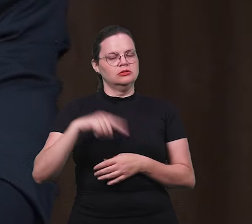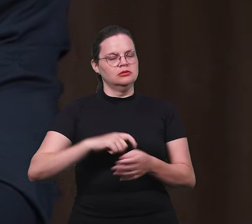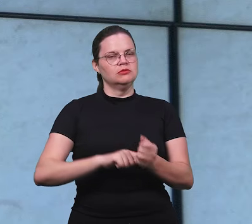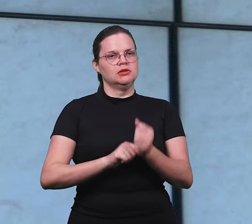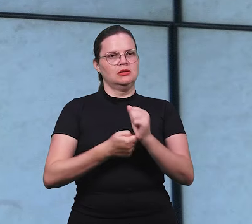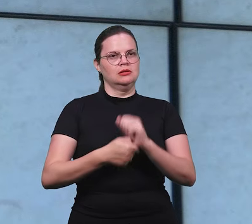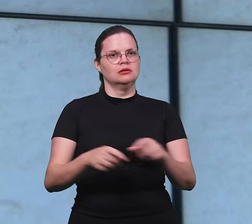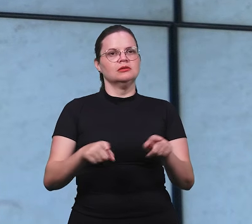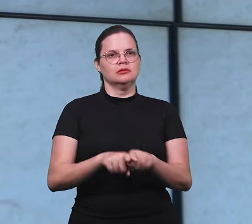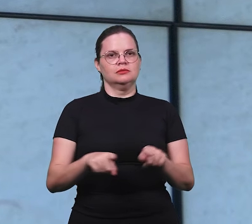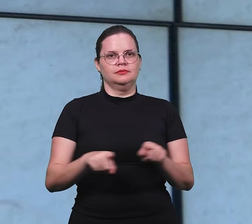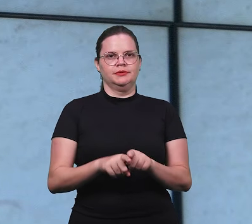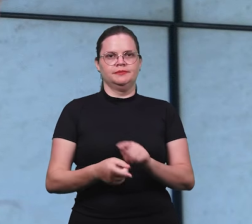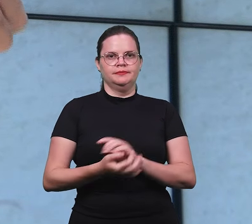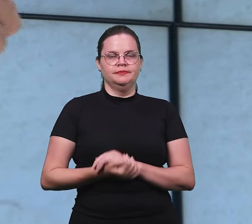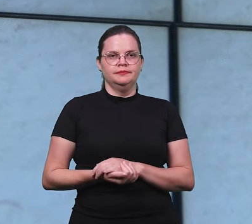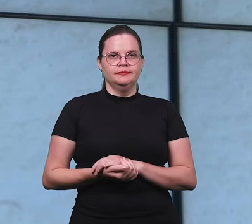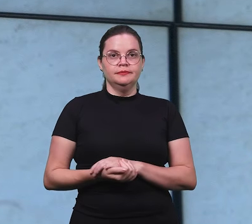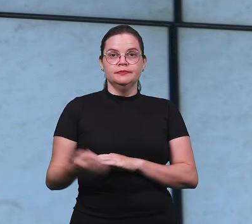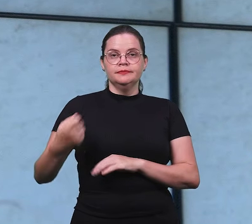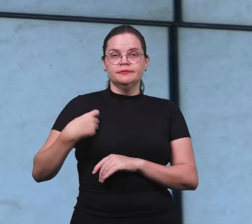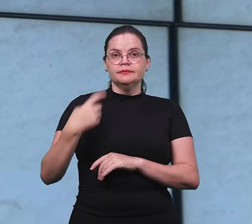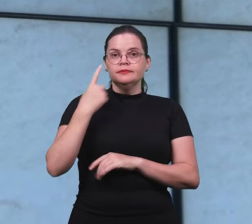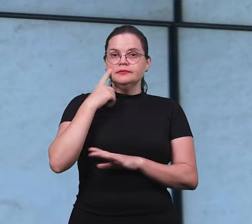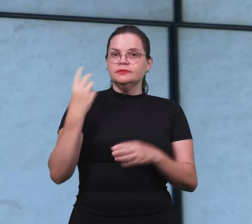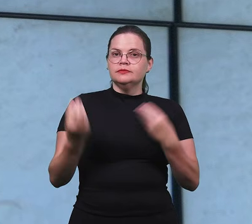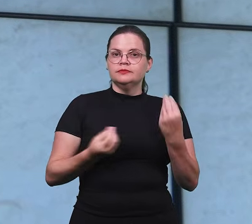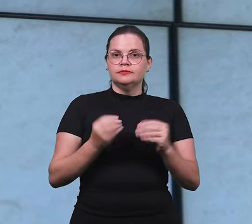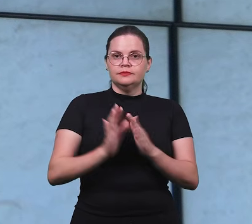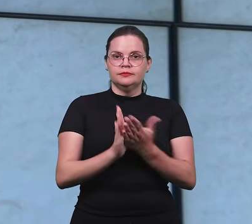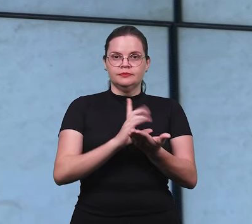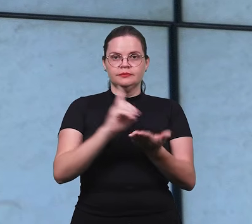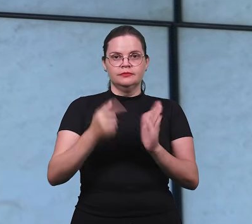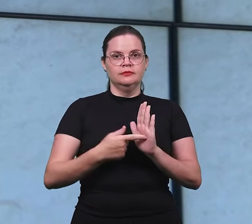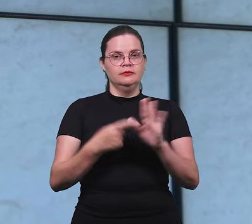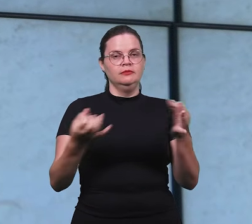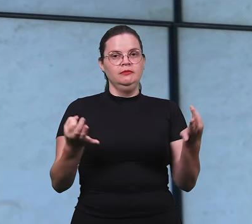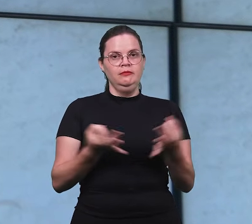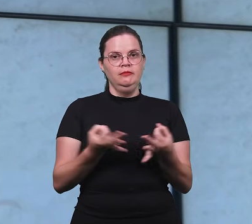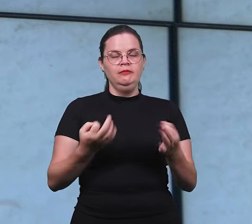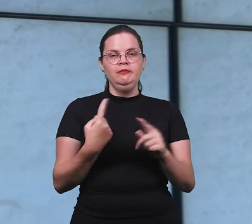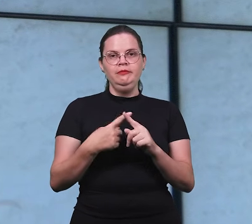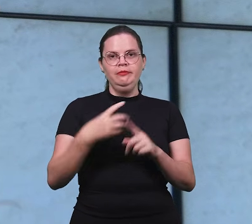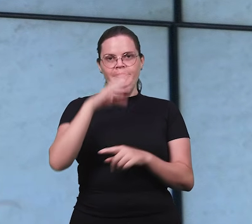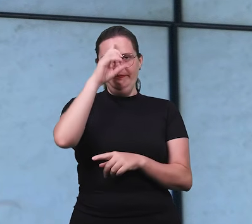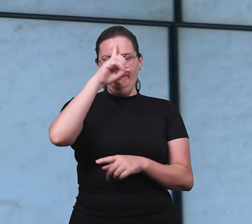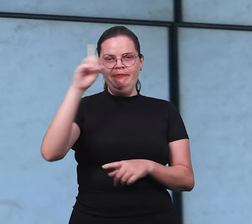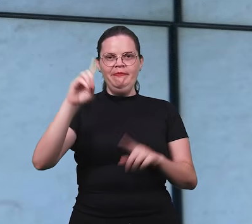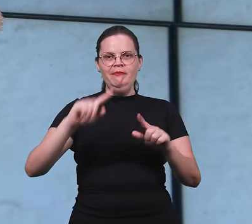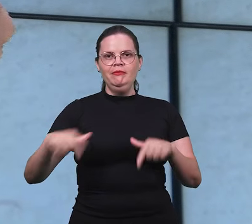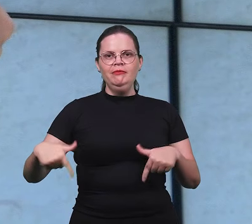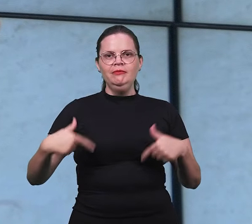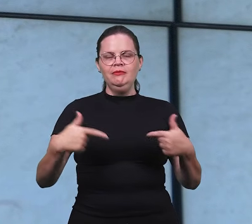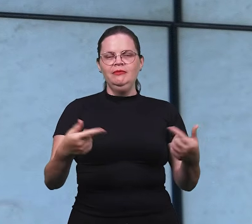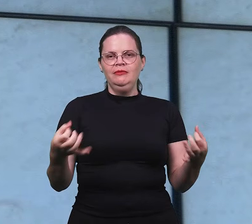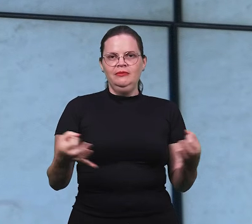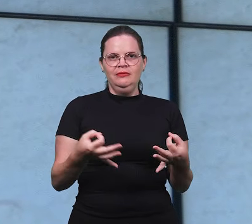É um dos segredos e veja como a palavra é perfeita e Deus faz todas as coisas